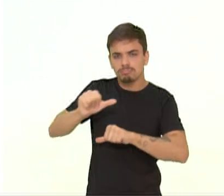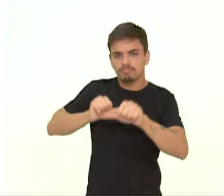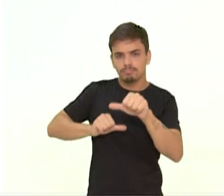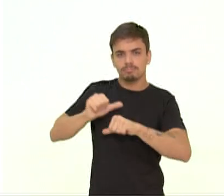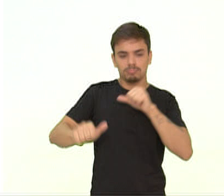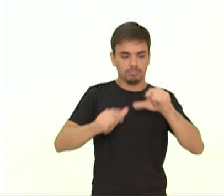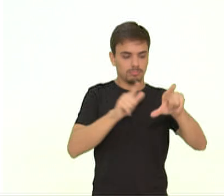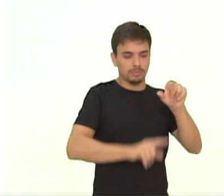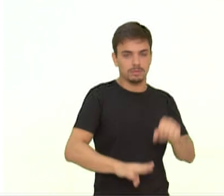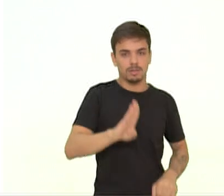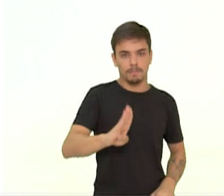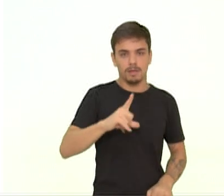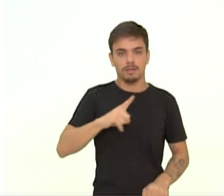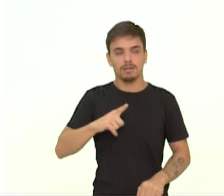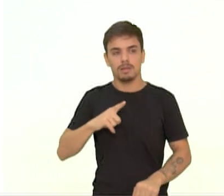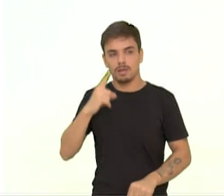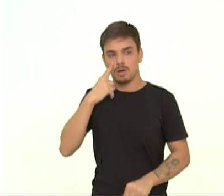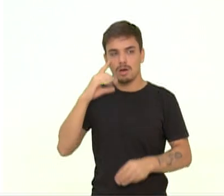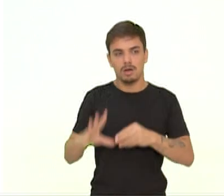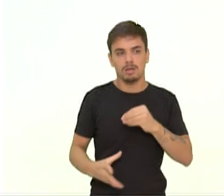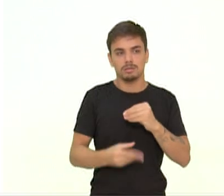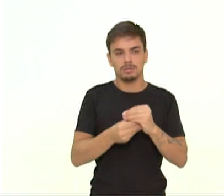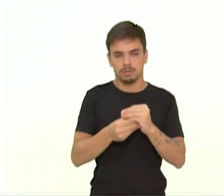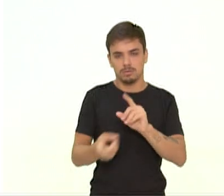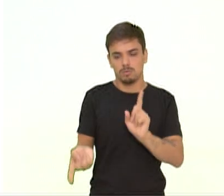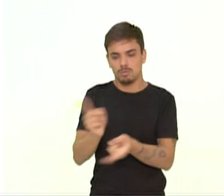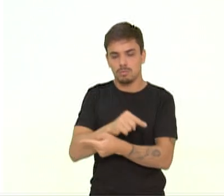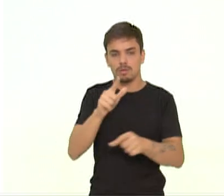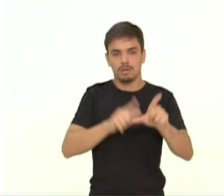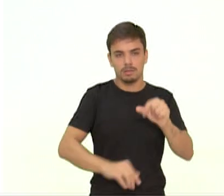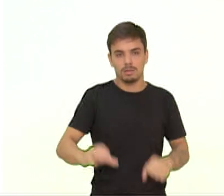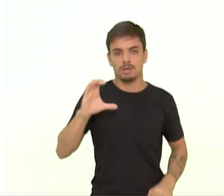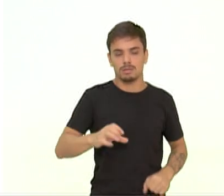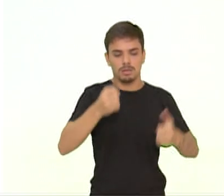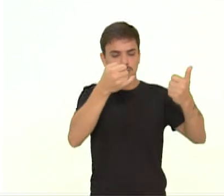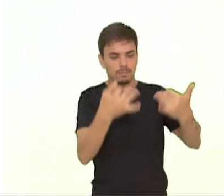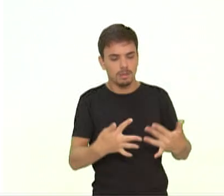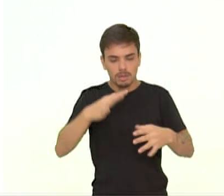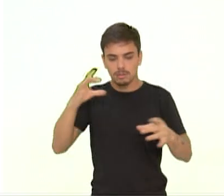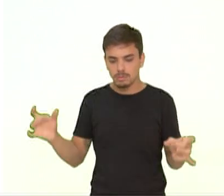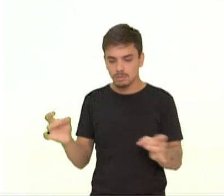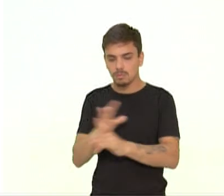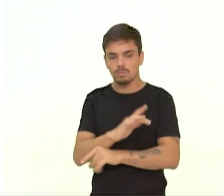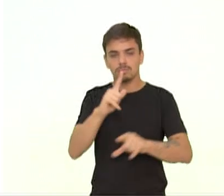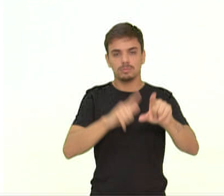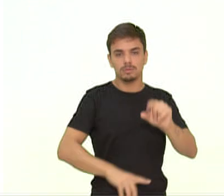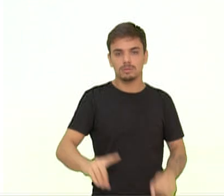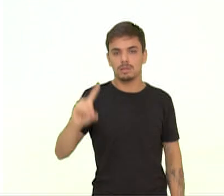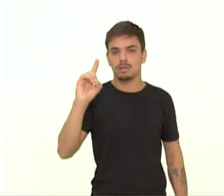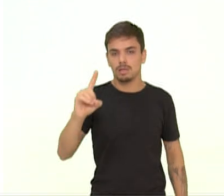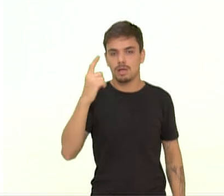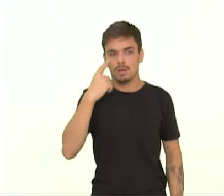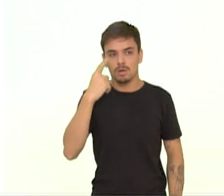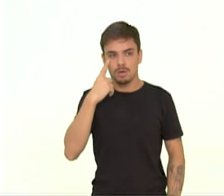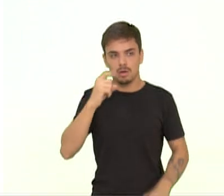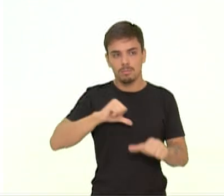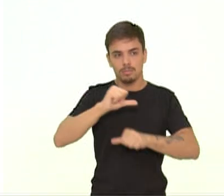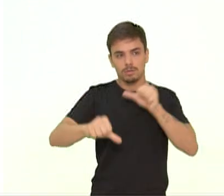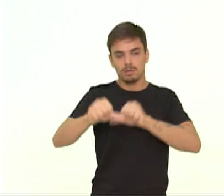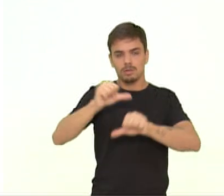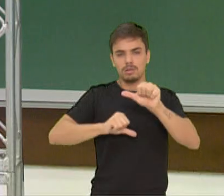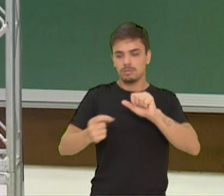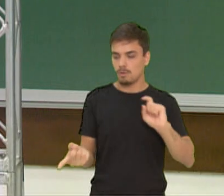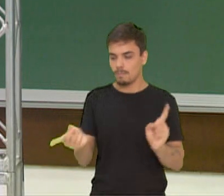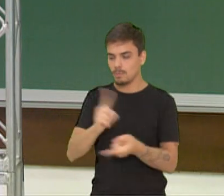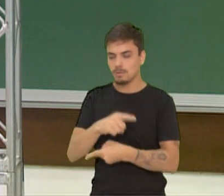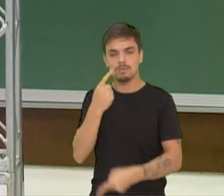B, adição e oposição. C, explicação e conclusão. Ou D, alternância e oposição. É aquilo que eu